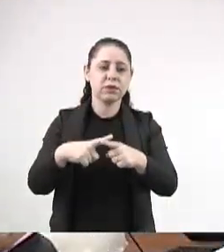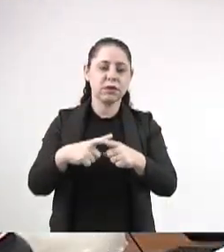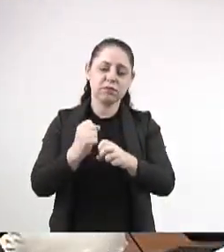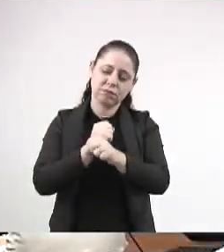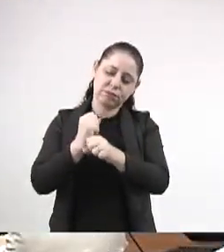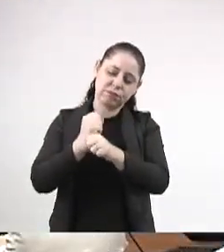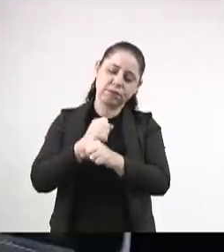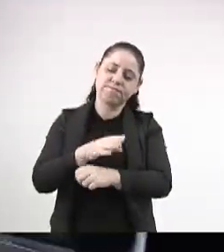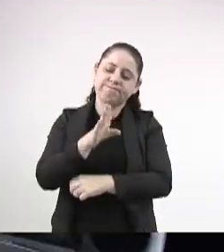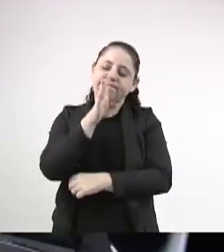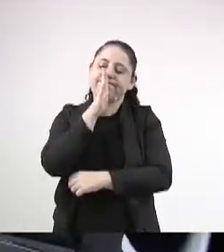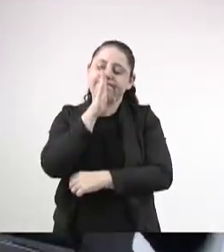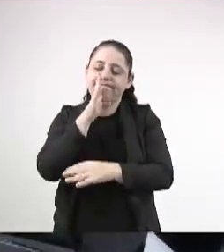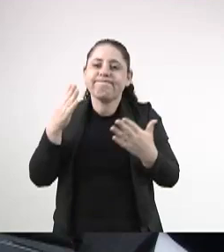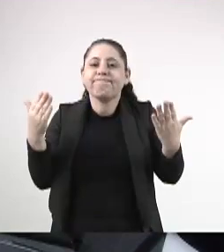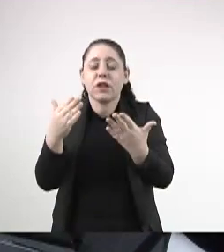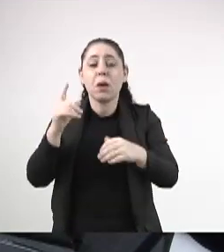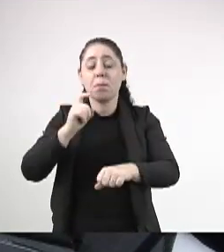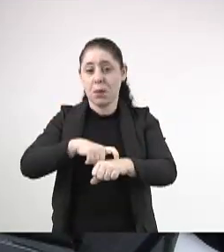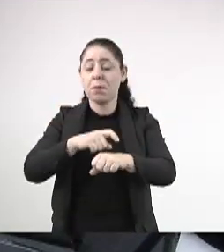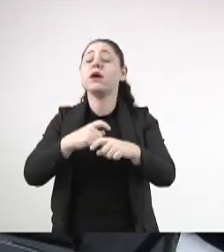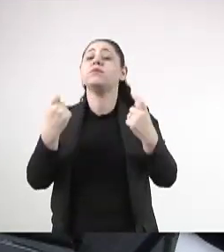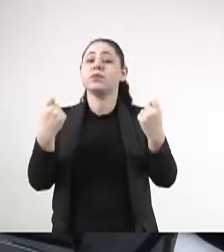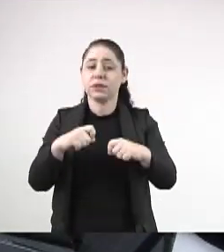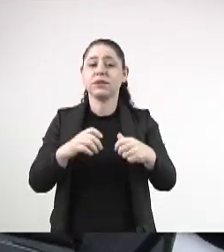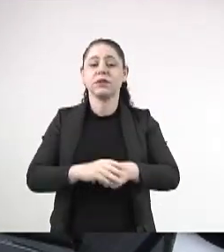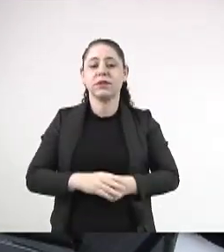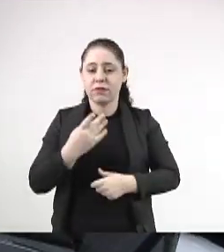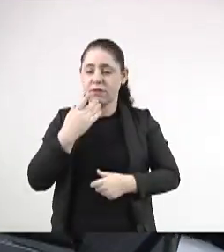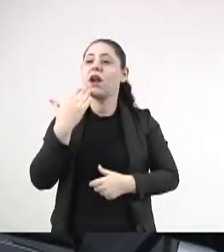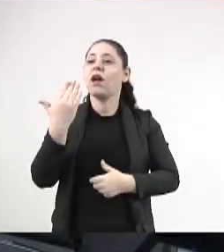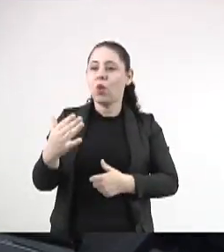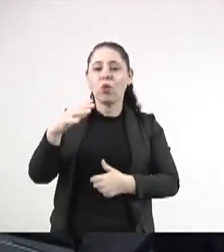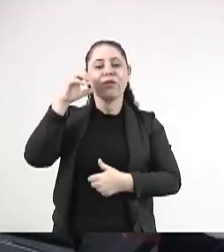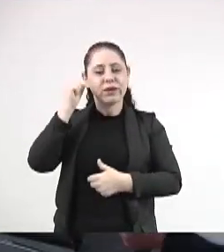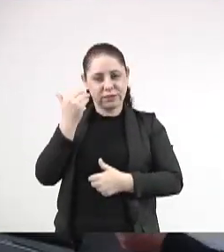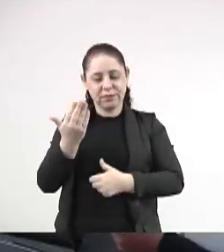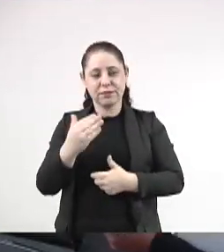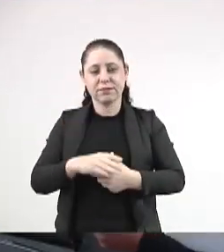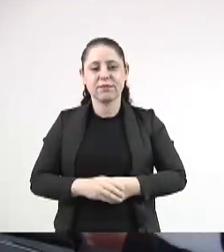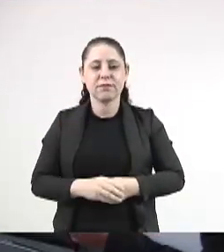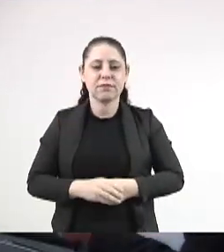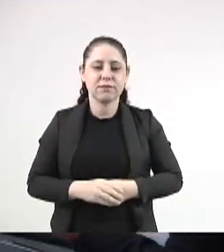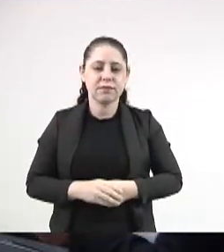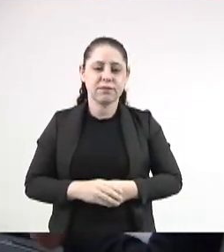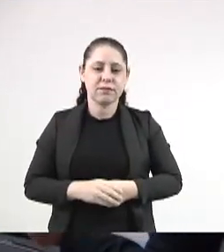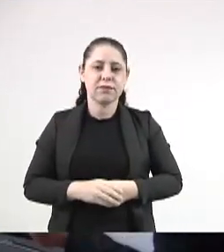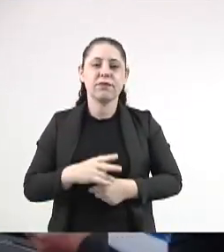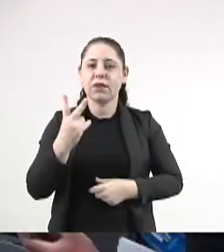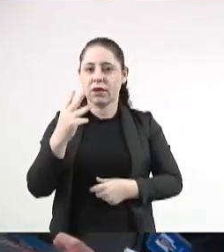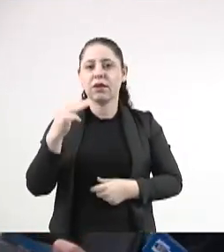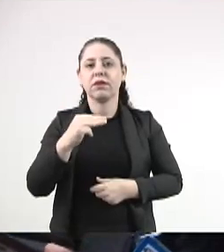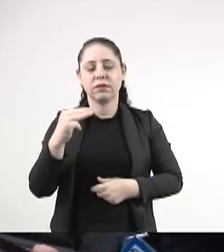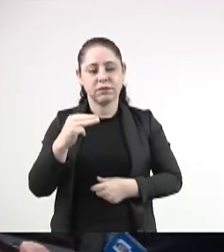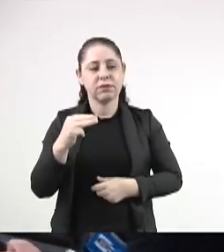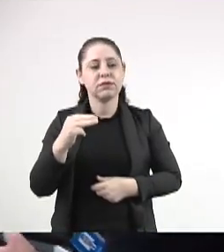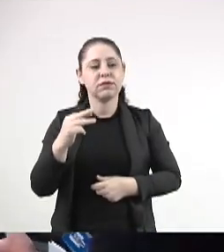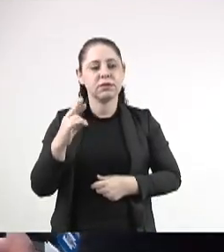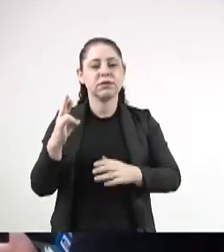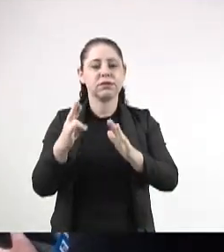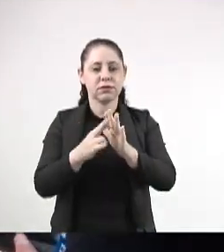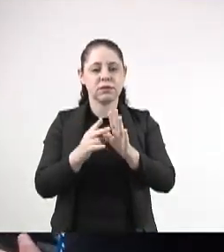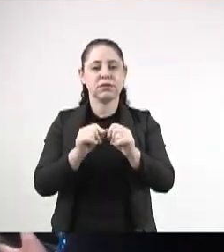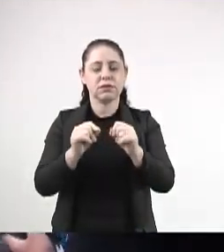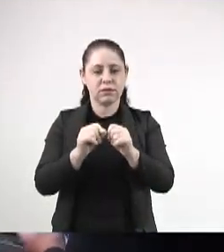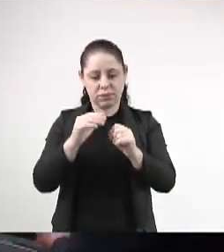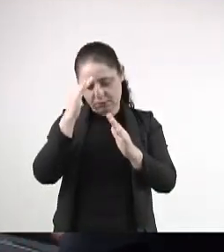anos em silêncio, eu acho que o momento precisa, mas eu quero ouvir-te. Me concede os 2 minutos regimentais do à